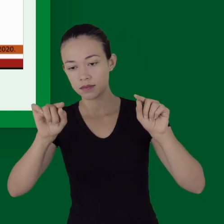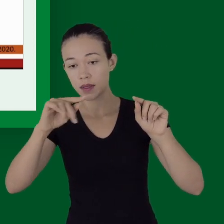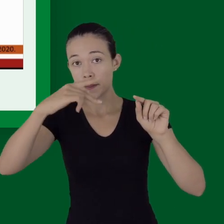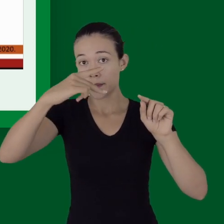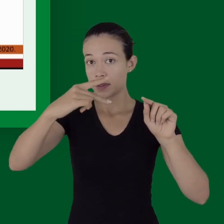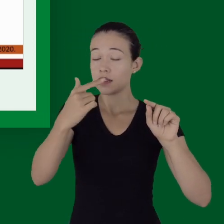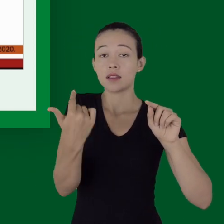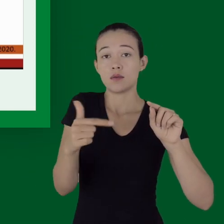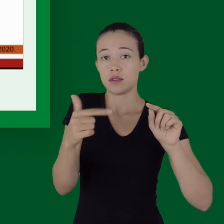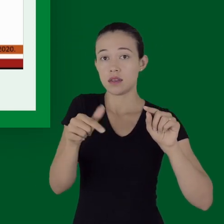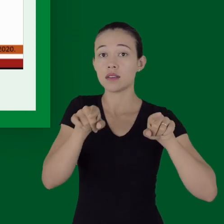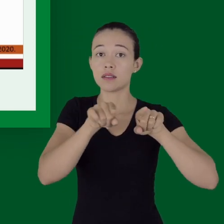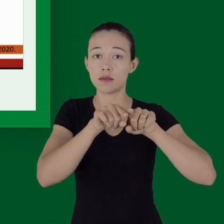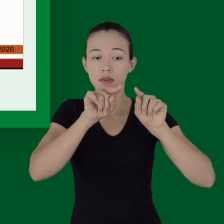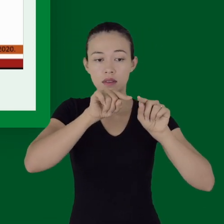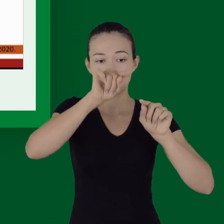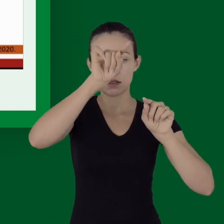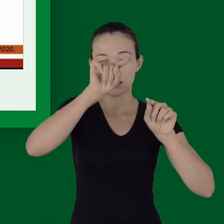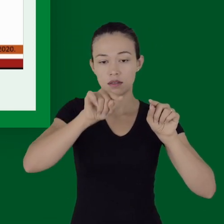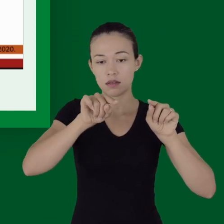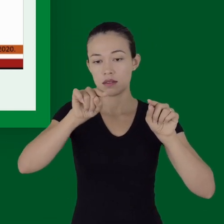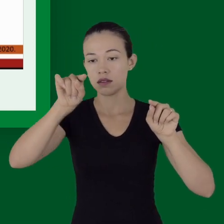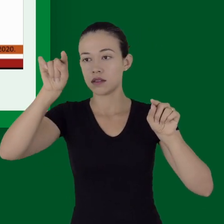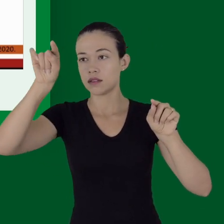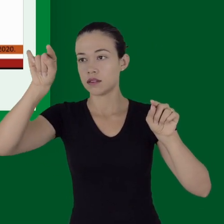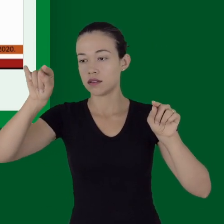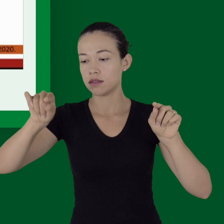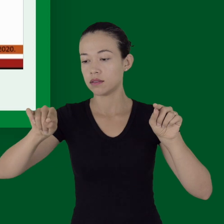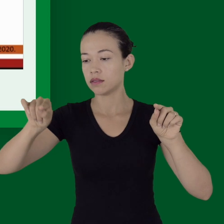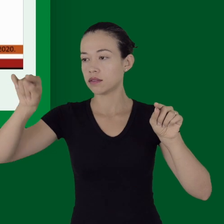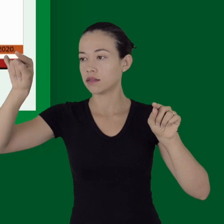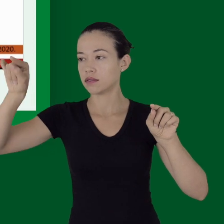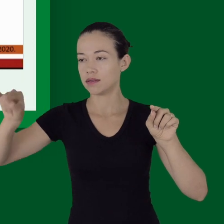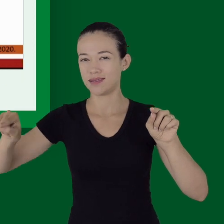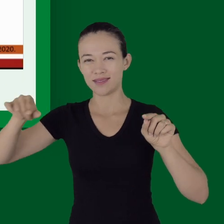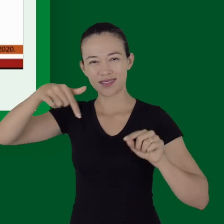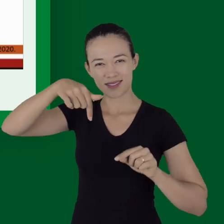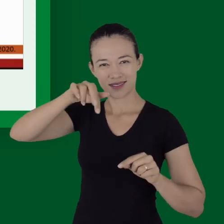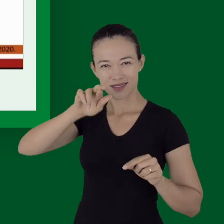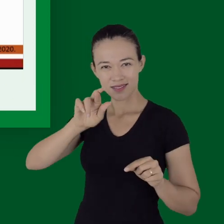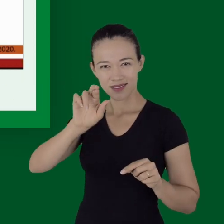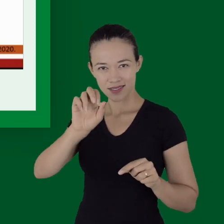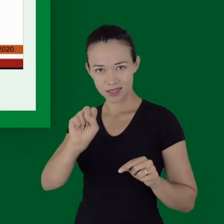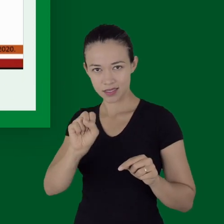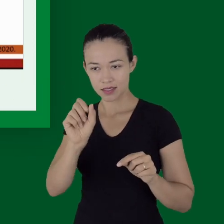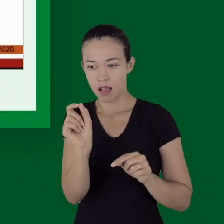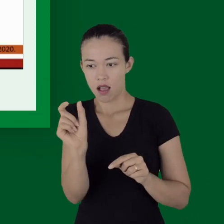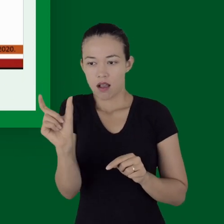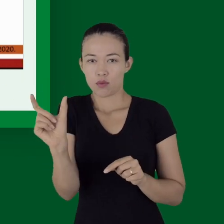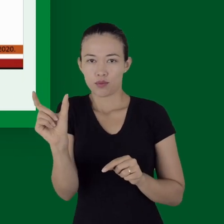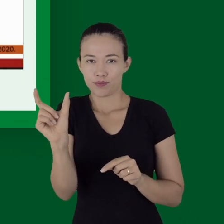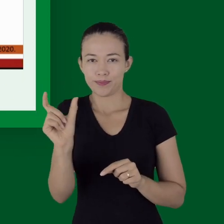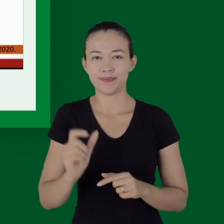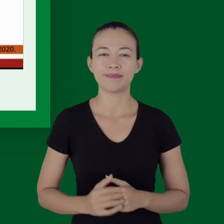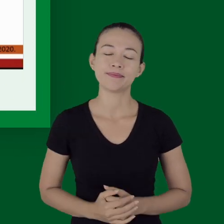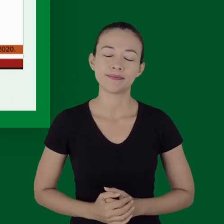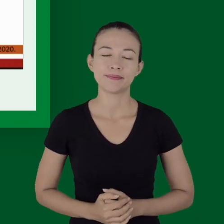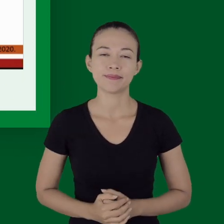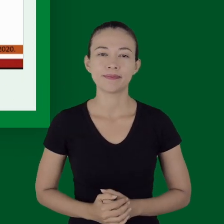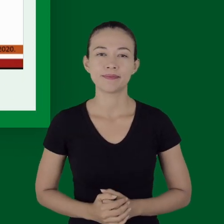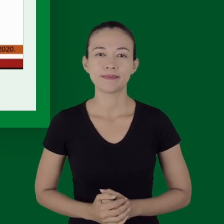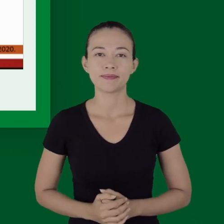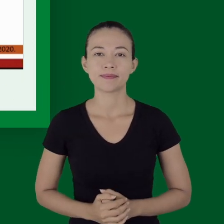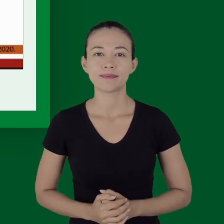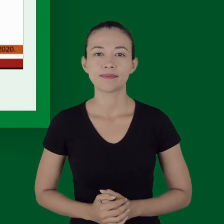e o QRS é alargado. Então, QRS alargado, sem onda P, taquicardia ventricular.